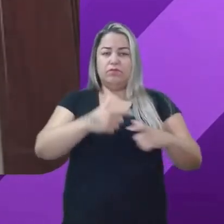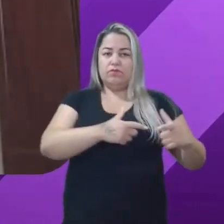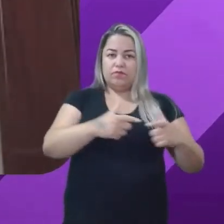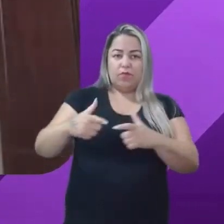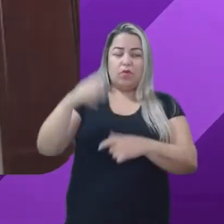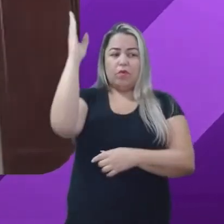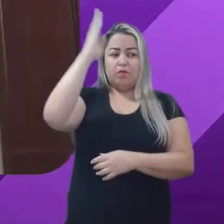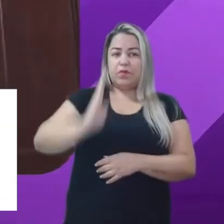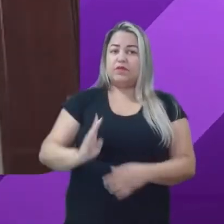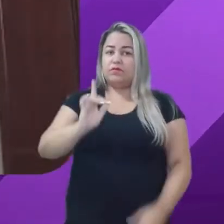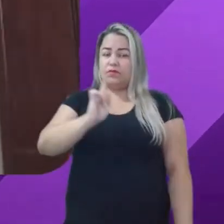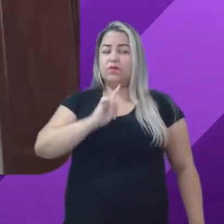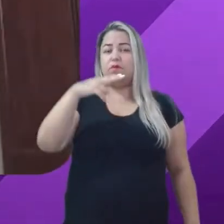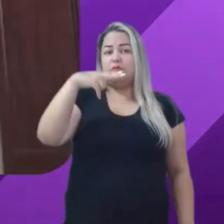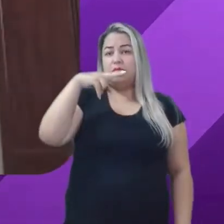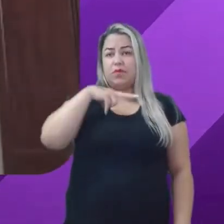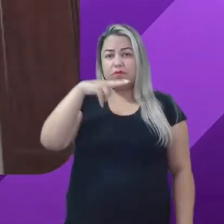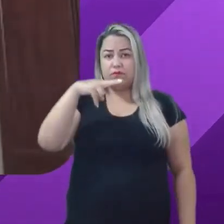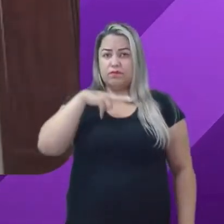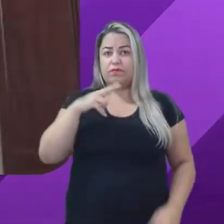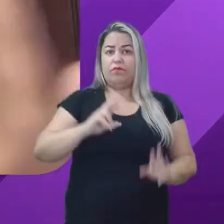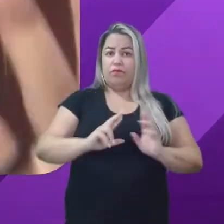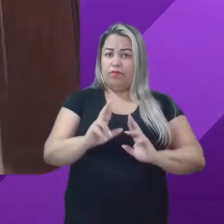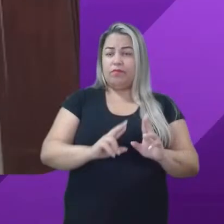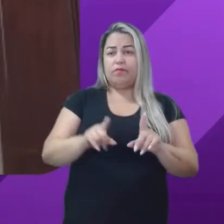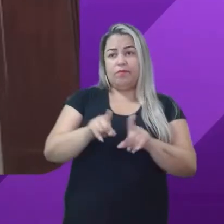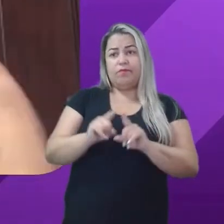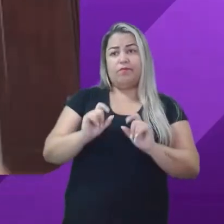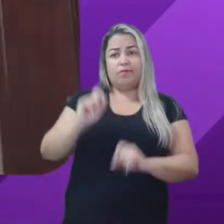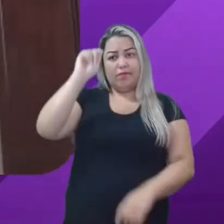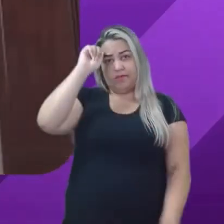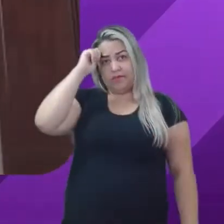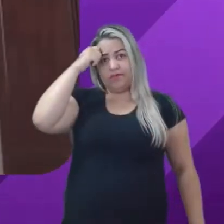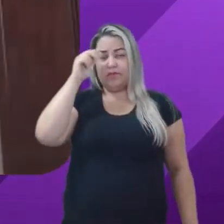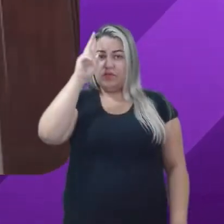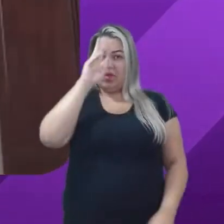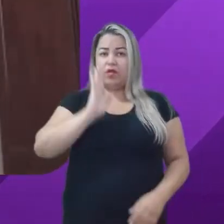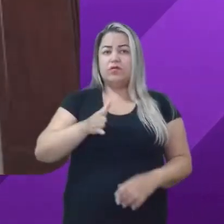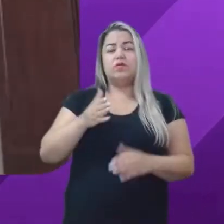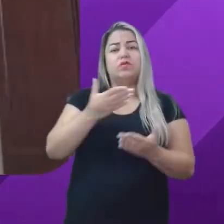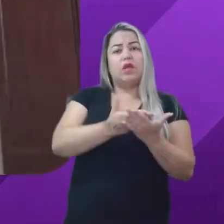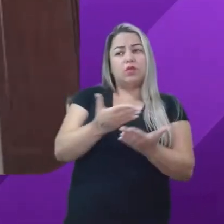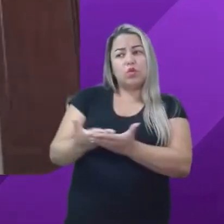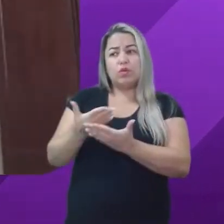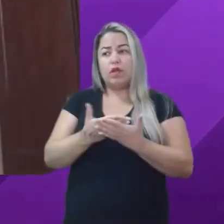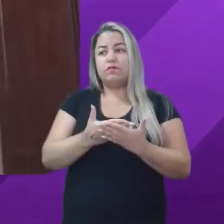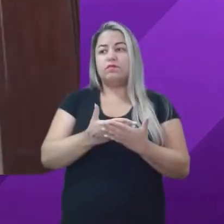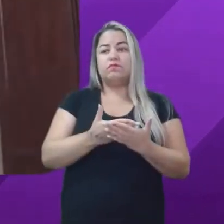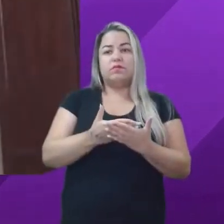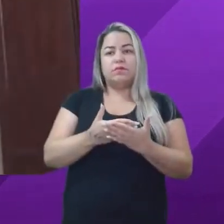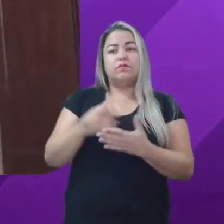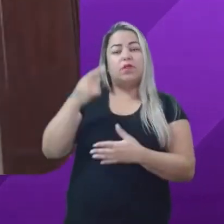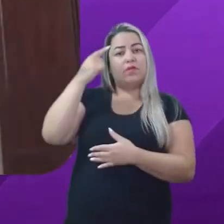O Brasil tem uma particularidade das questões das relações raciais, que foi, né, historicamente já estudada pelos